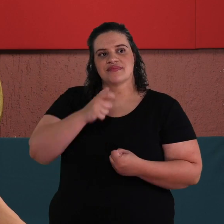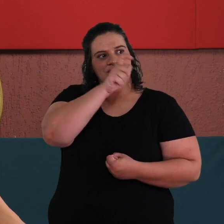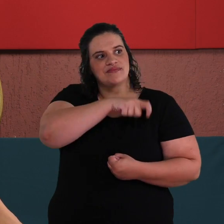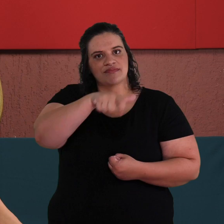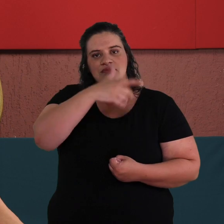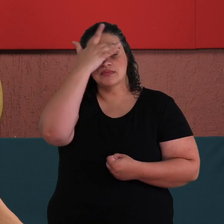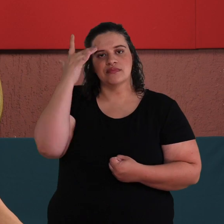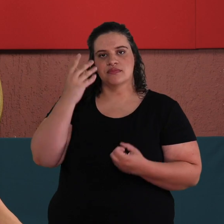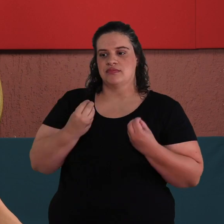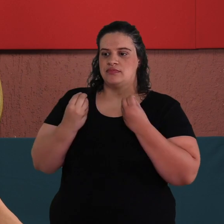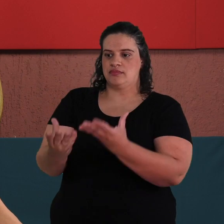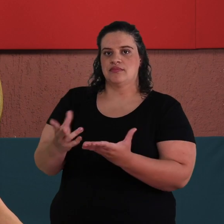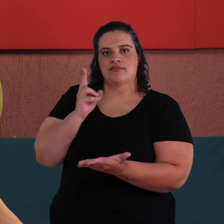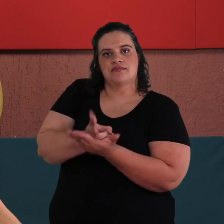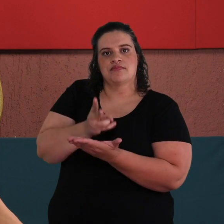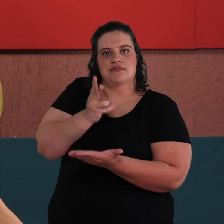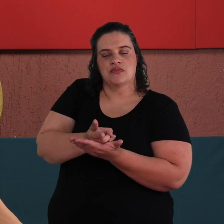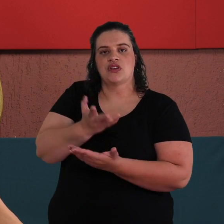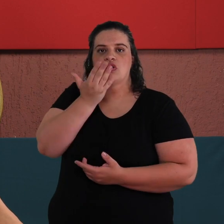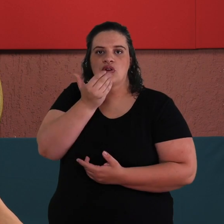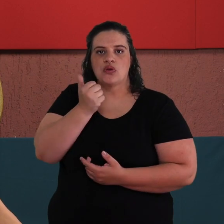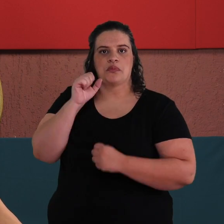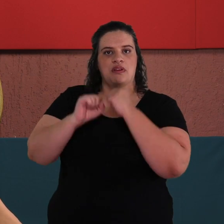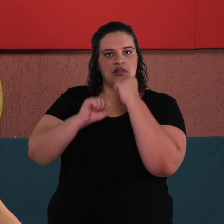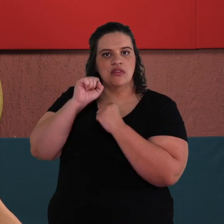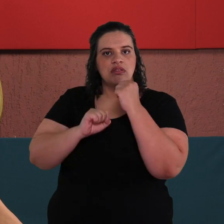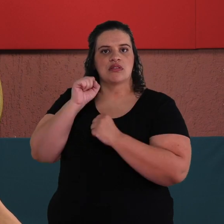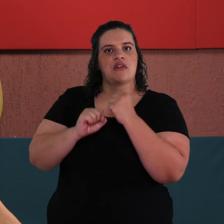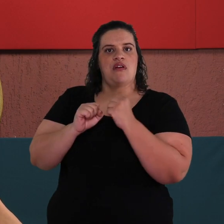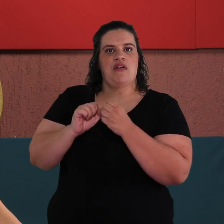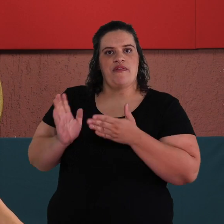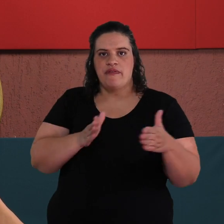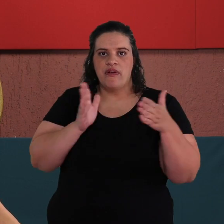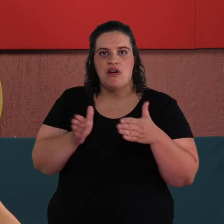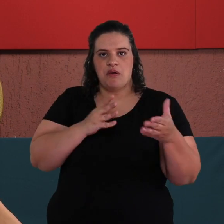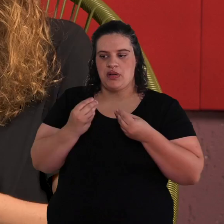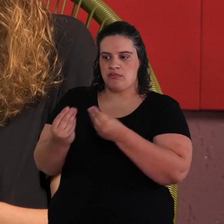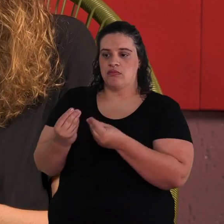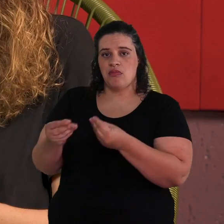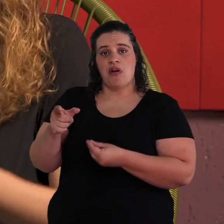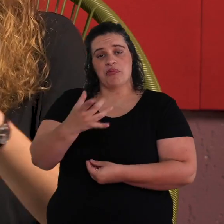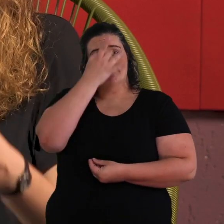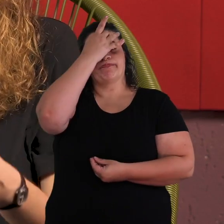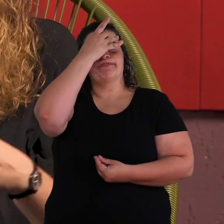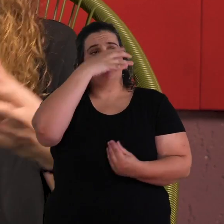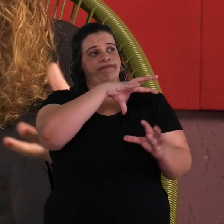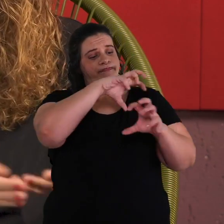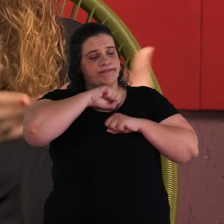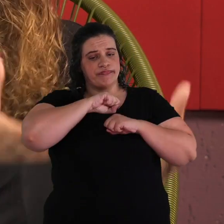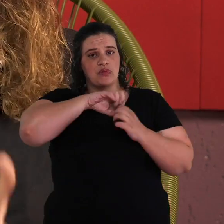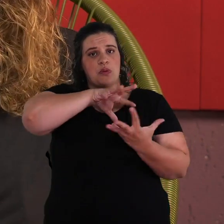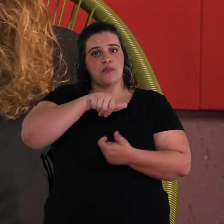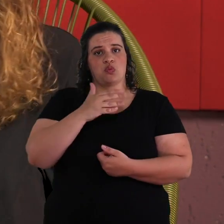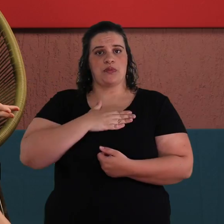recebida por pessoas que só ofereçam alimentos industrializados, ultraprocessados, isso é o mundo dela, isso é